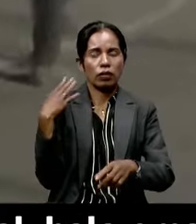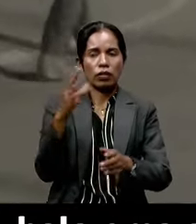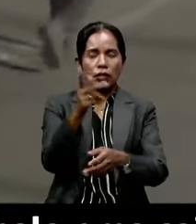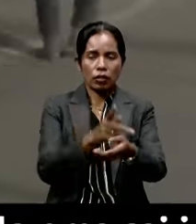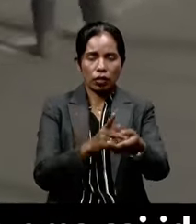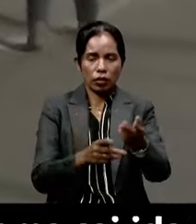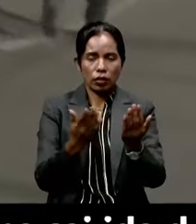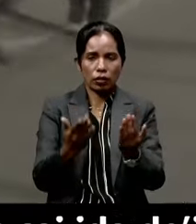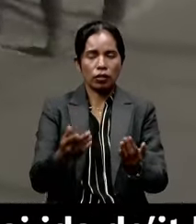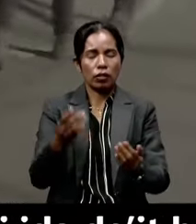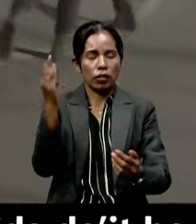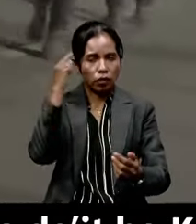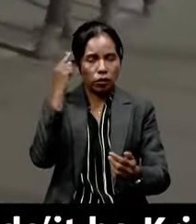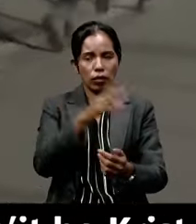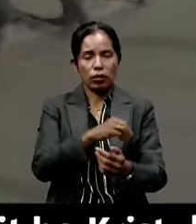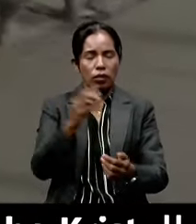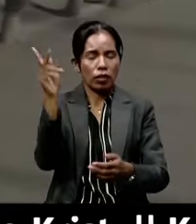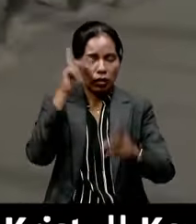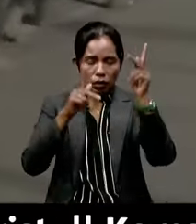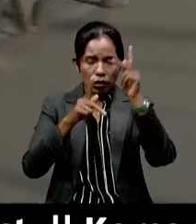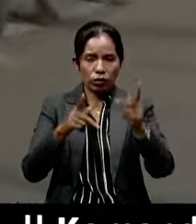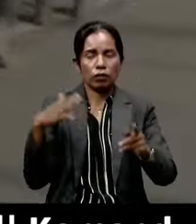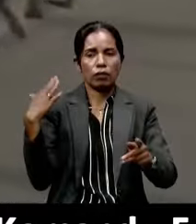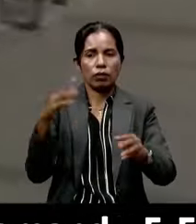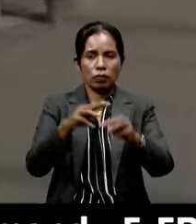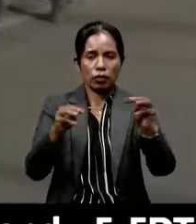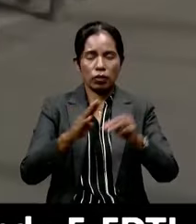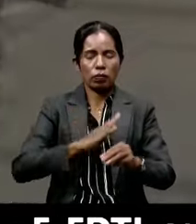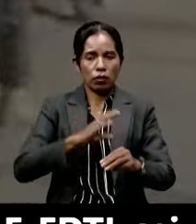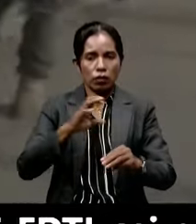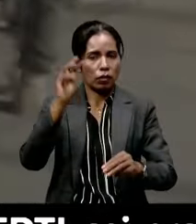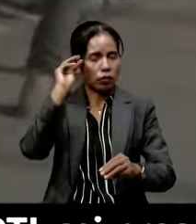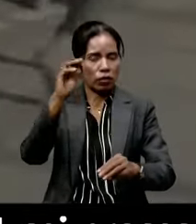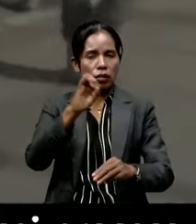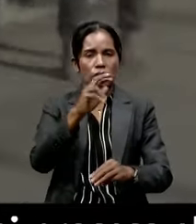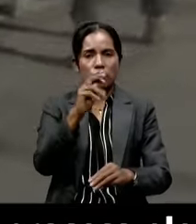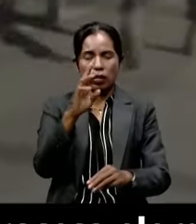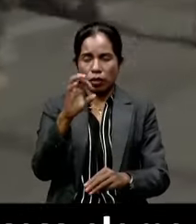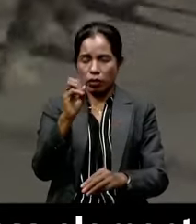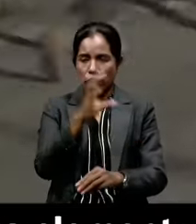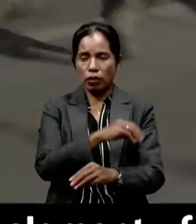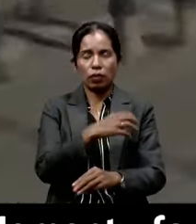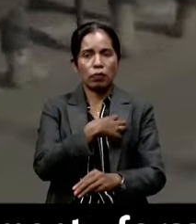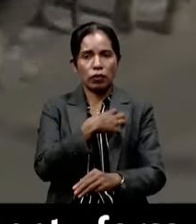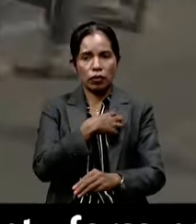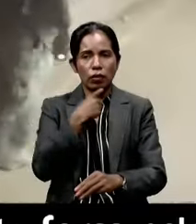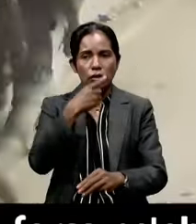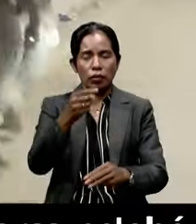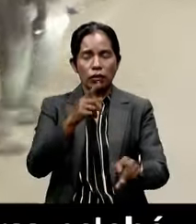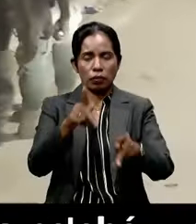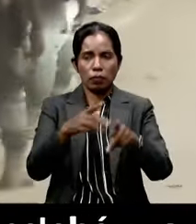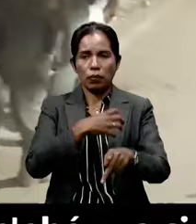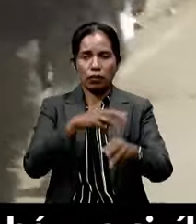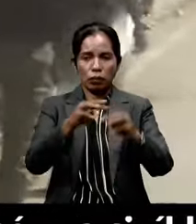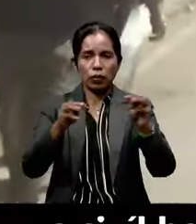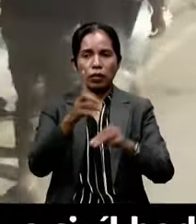kane grave iha parte oin, no caso joven atakamalu iha Municipio Baucau, Ministro Interior no Comandante Geral Penteli for orientação ba Comando Pentel